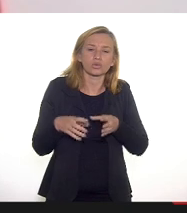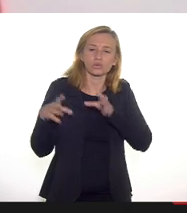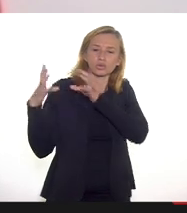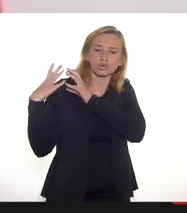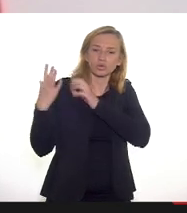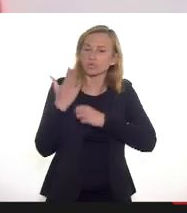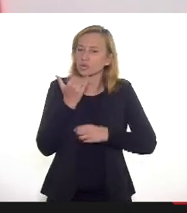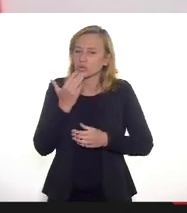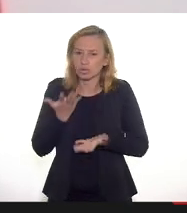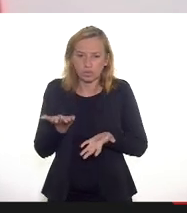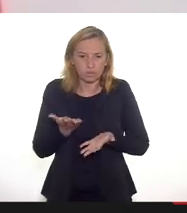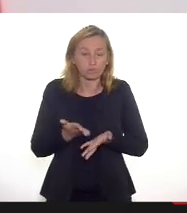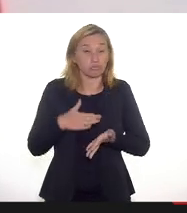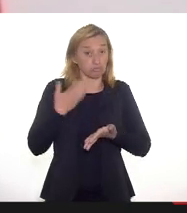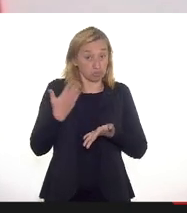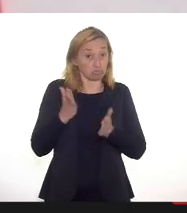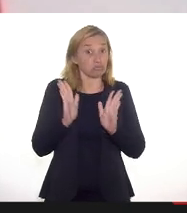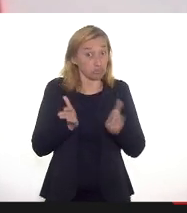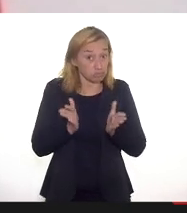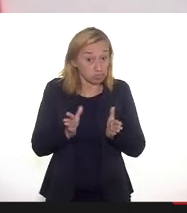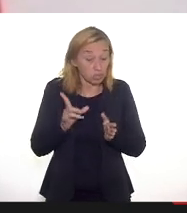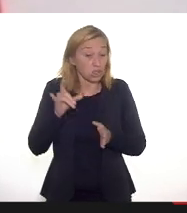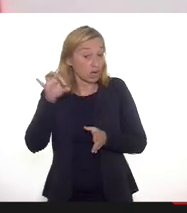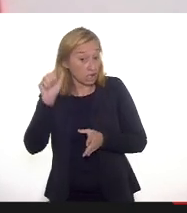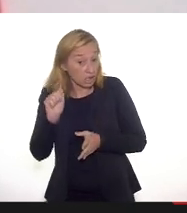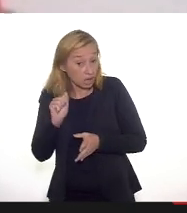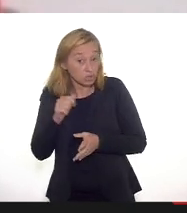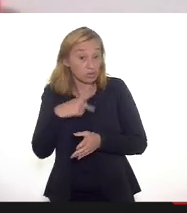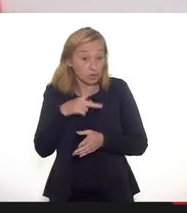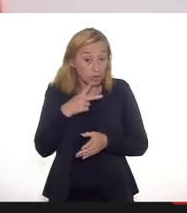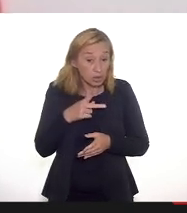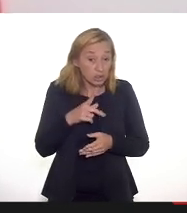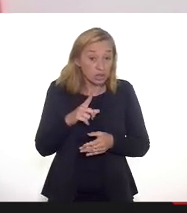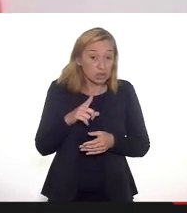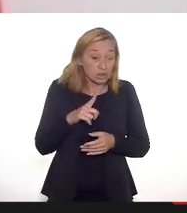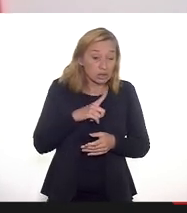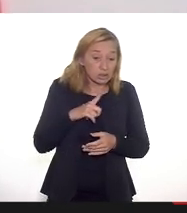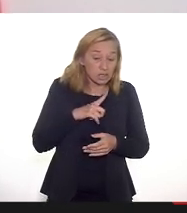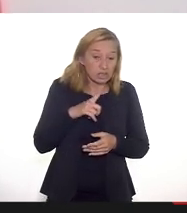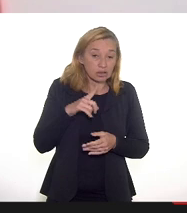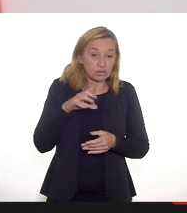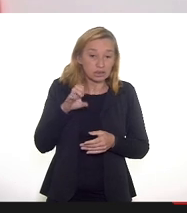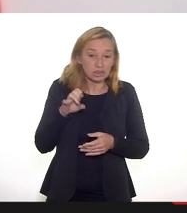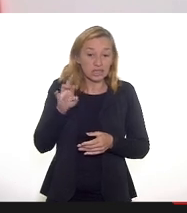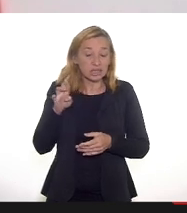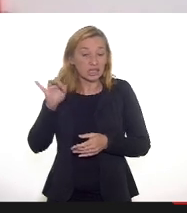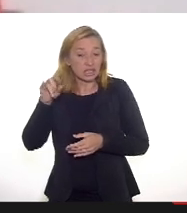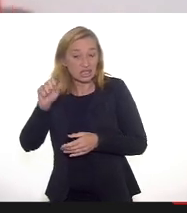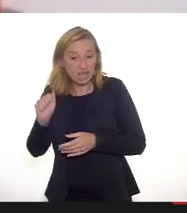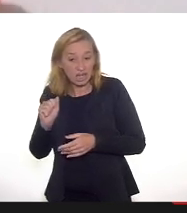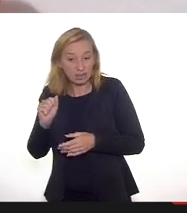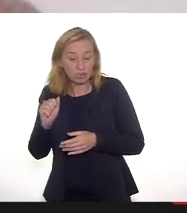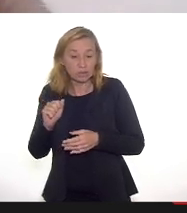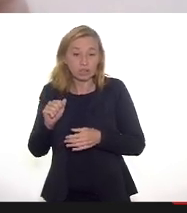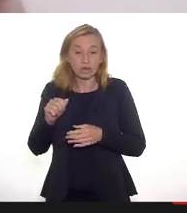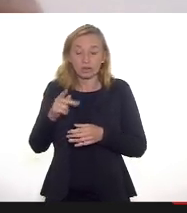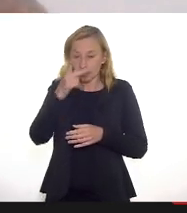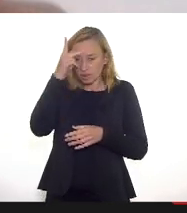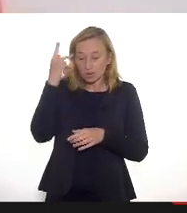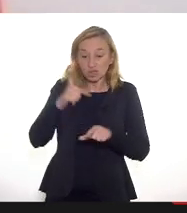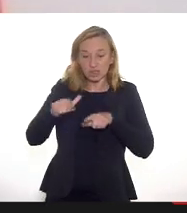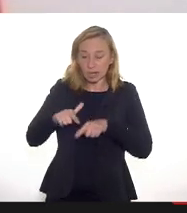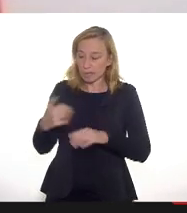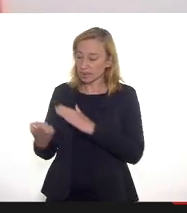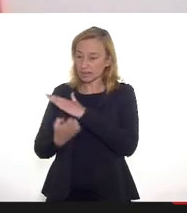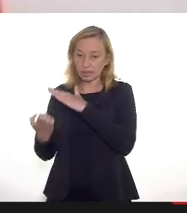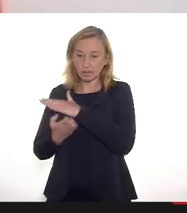muito me assusta, e me assustou, e agora a Cláudia levantou, que nós temos terceirizados voluntários. Eu fiquei extremamente constrangido o